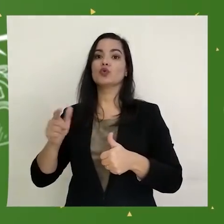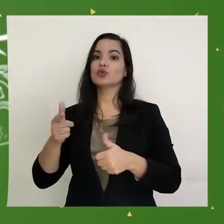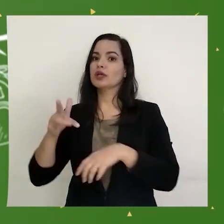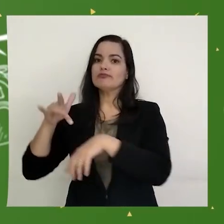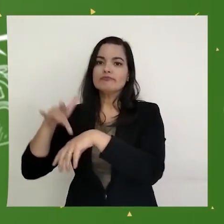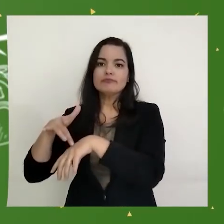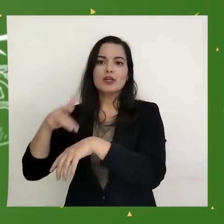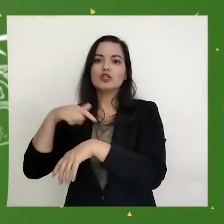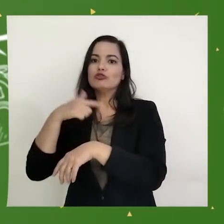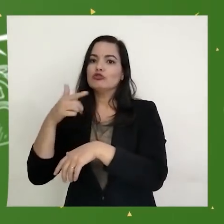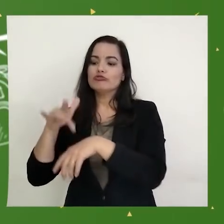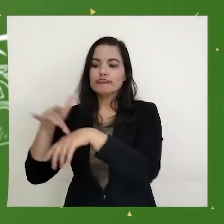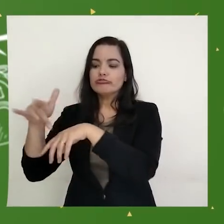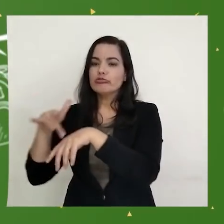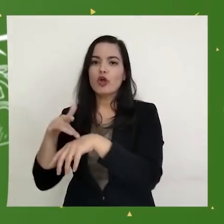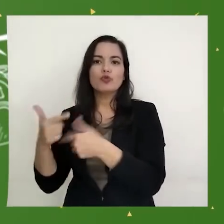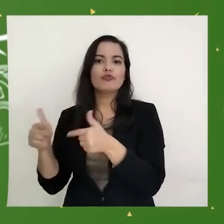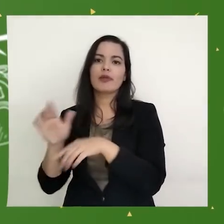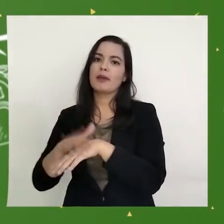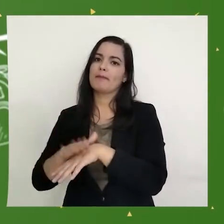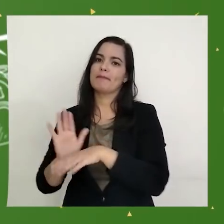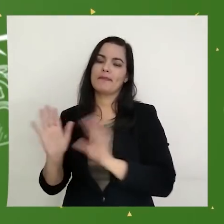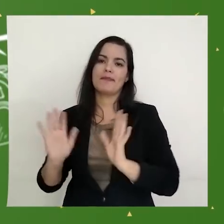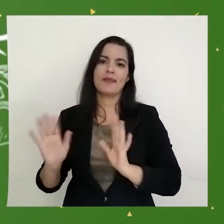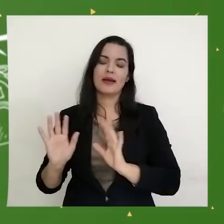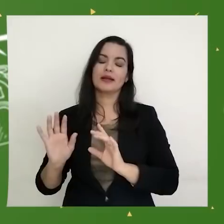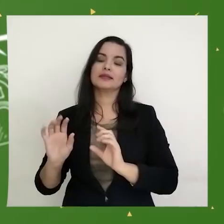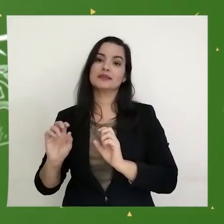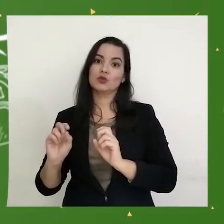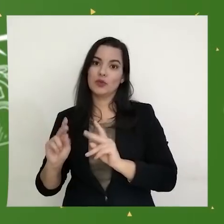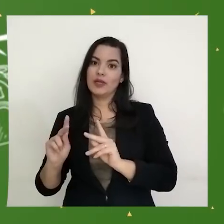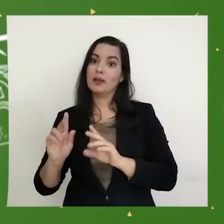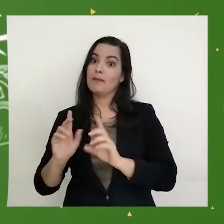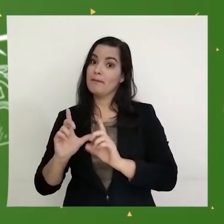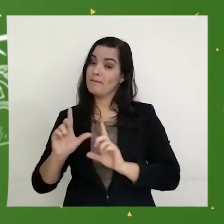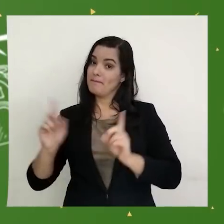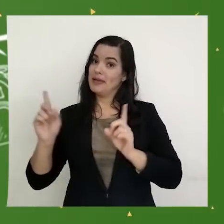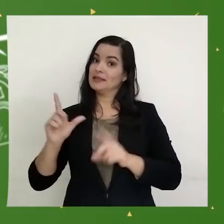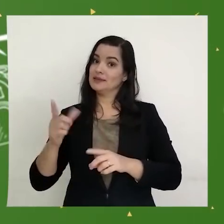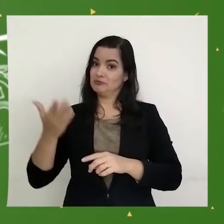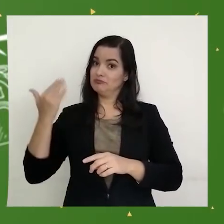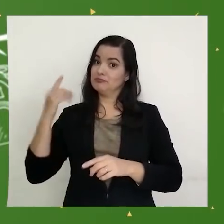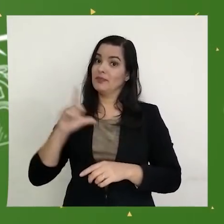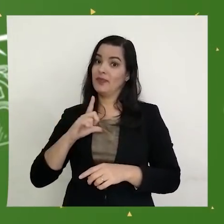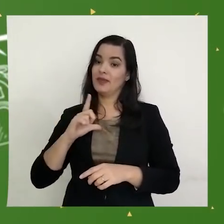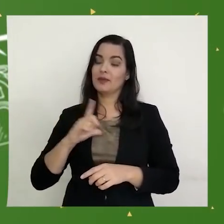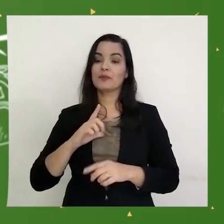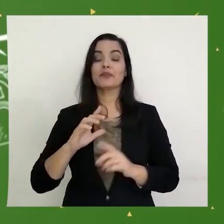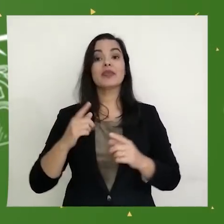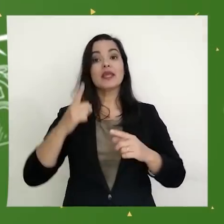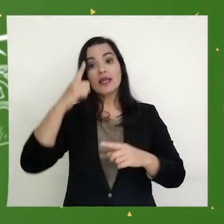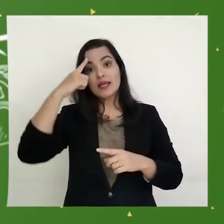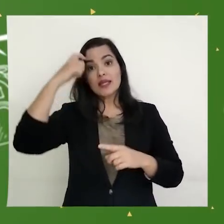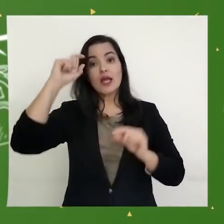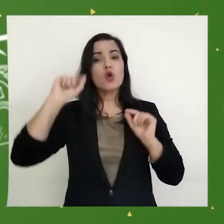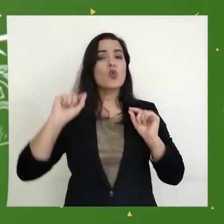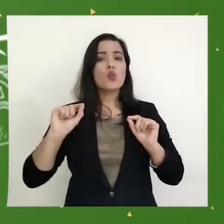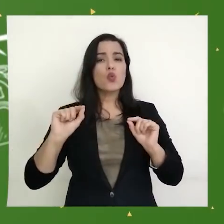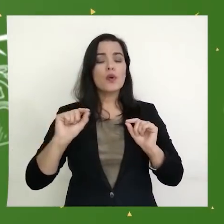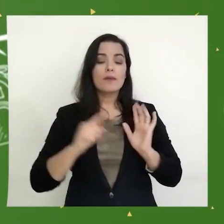tombados, regulamentados pelo IPHAN, como eu acabei de explicar para vocês. E a ideia aqui, pessoal, é